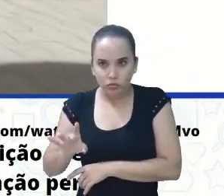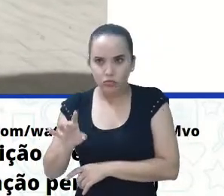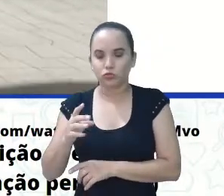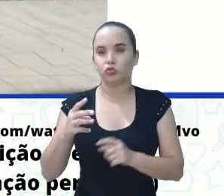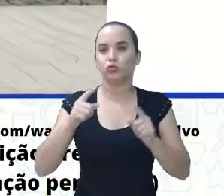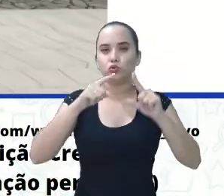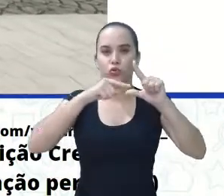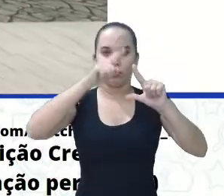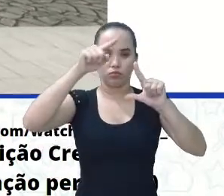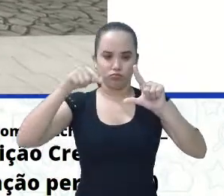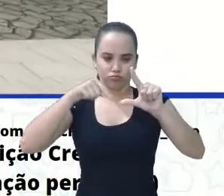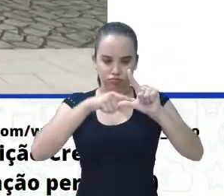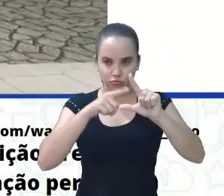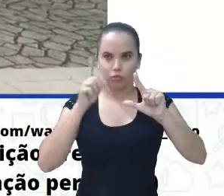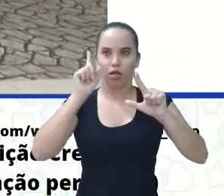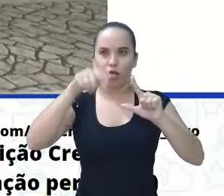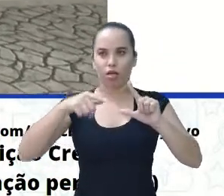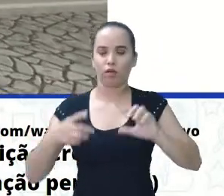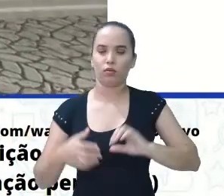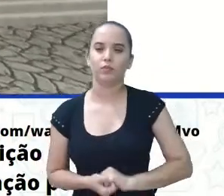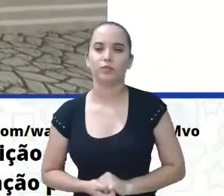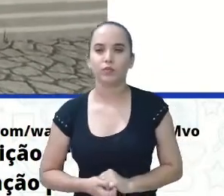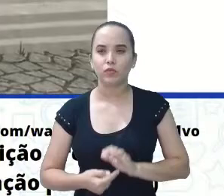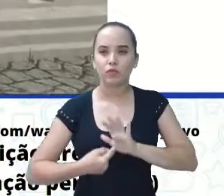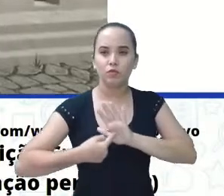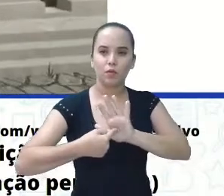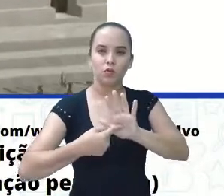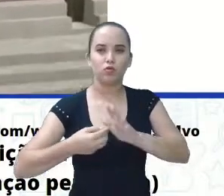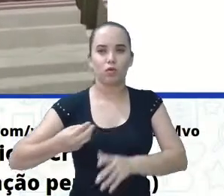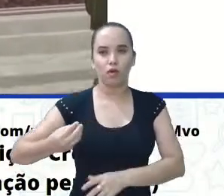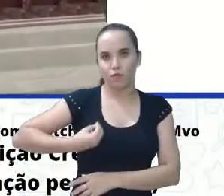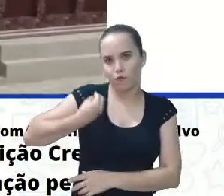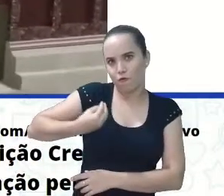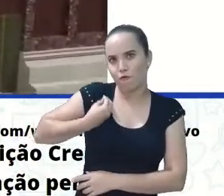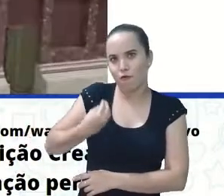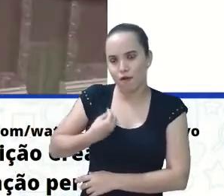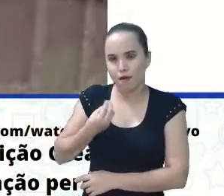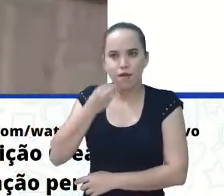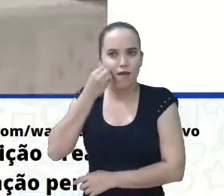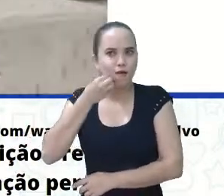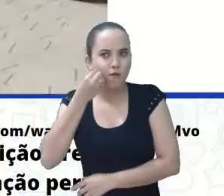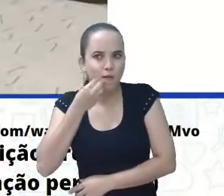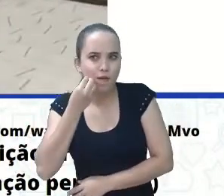que compõem essa tríade traz exigências